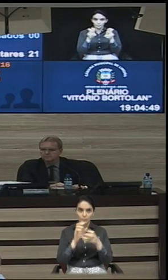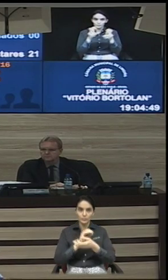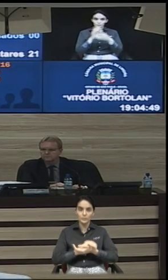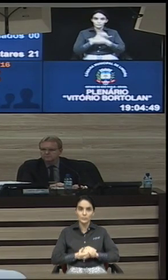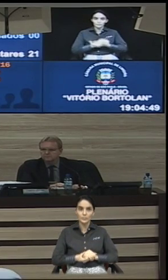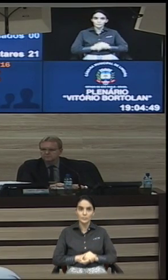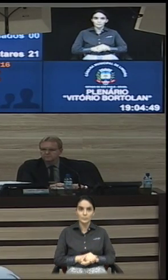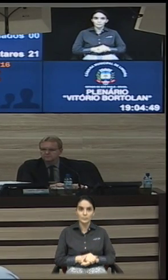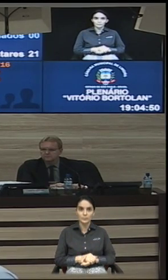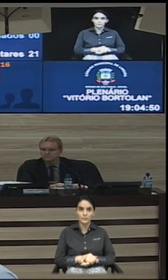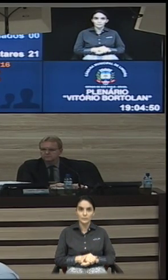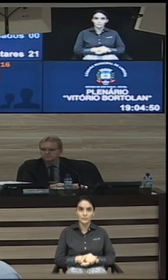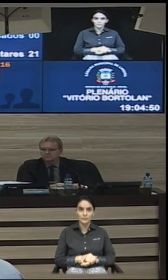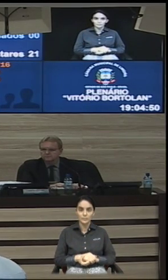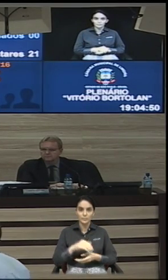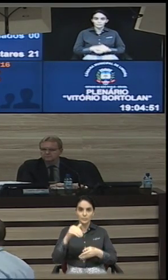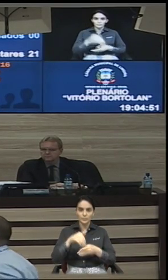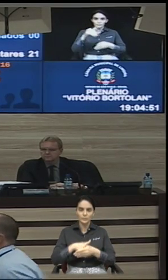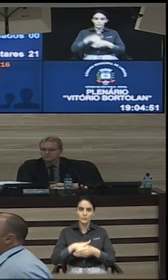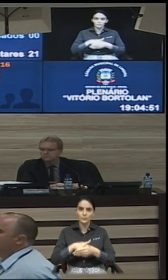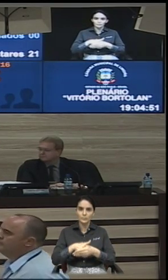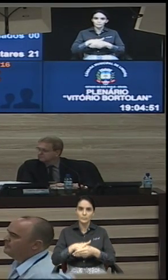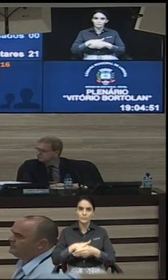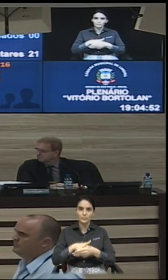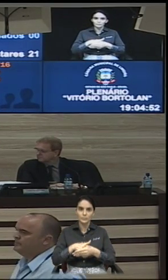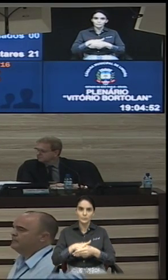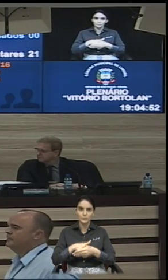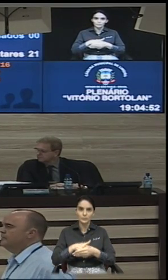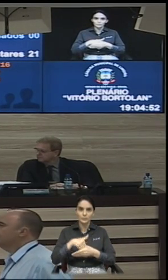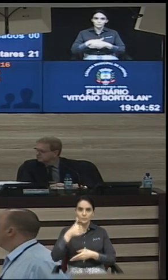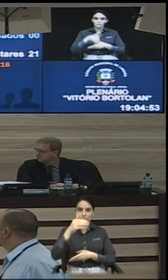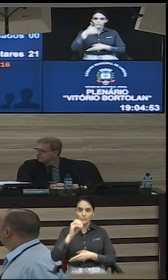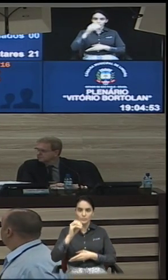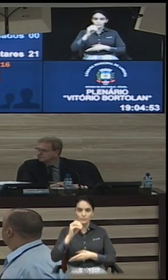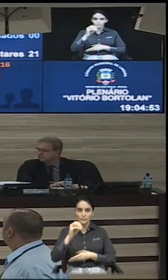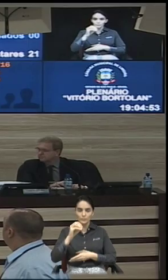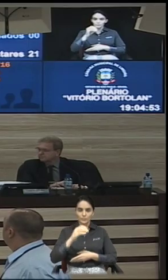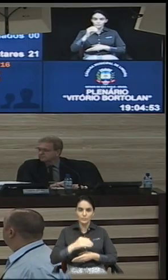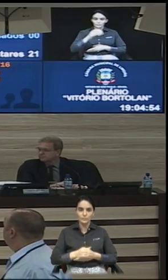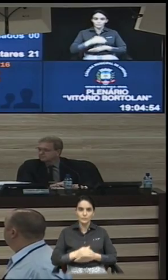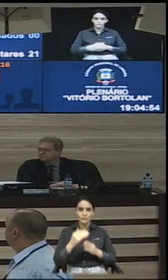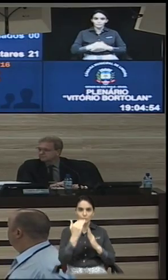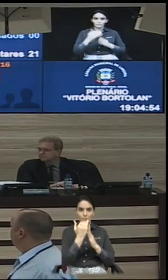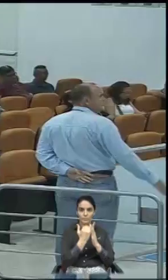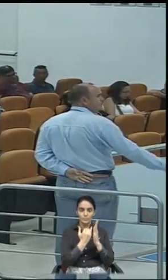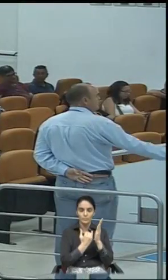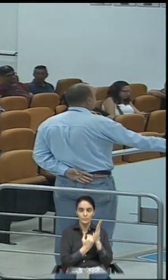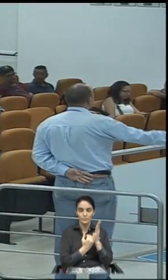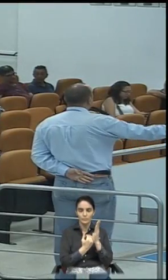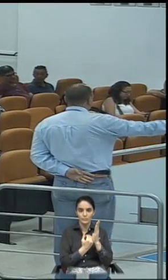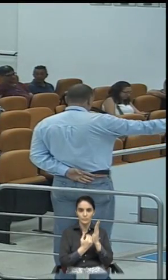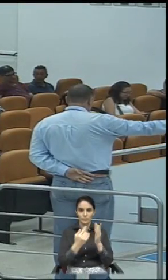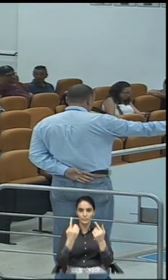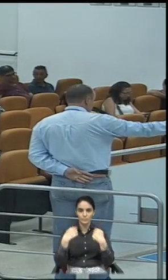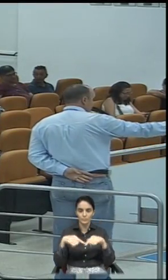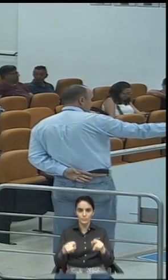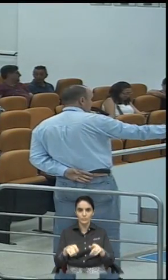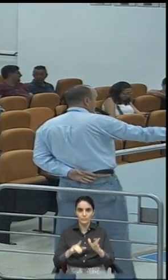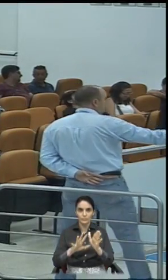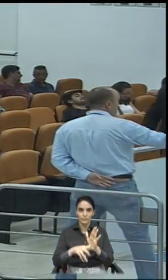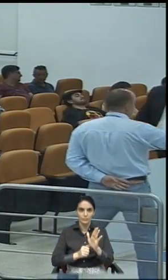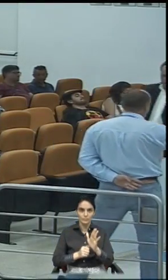a votação das 10 medidas anticorrupção. Por favor.